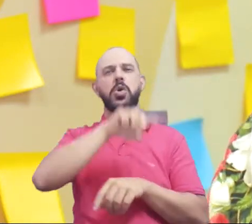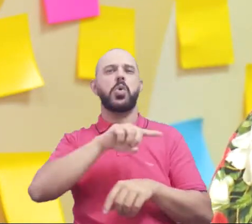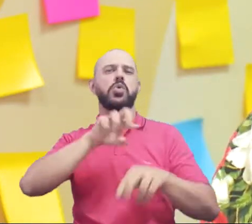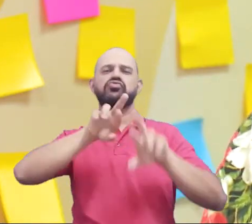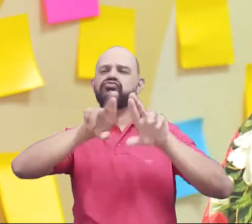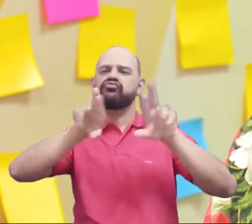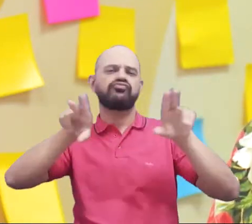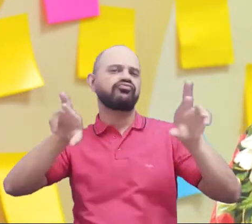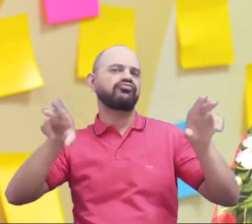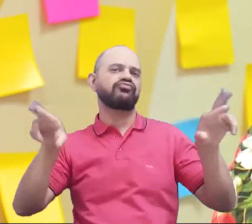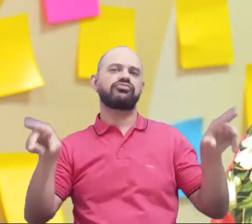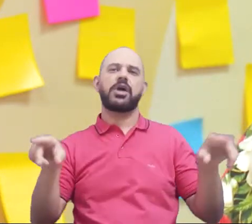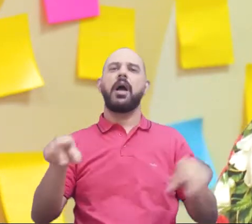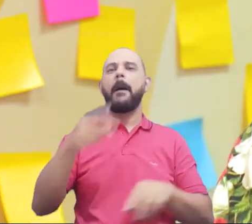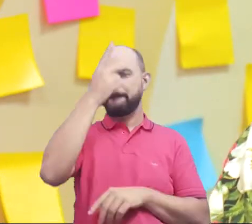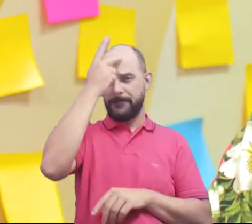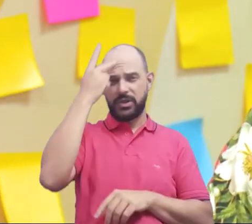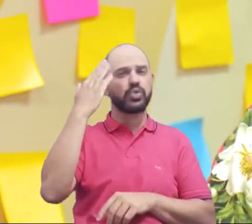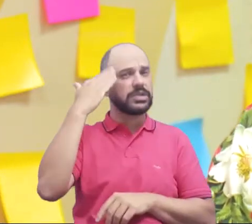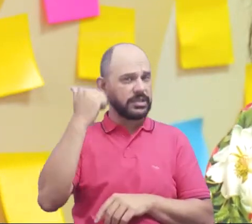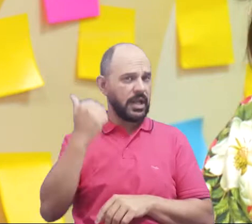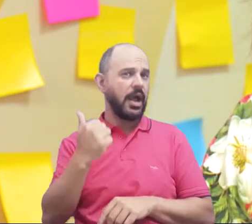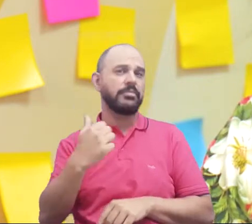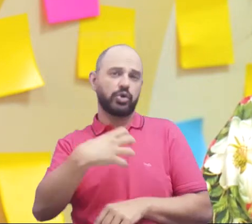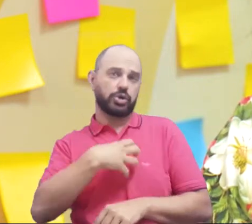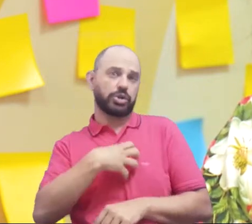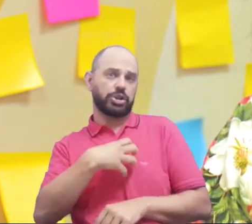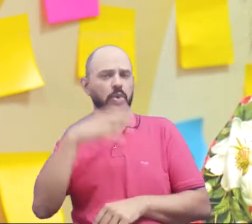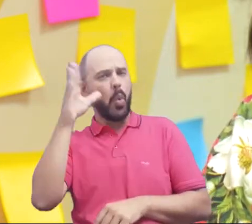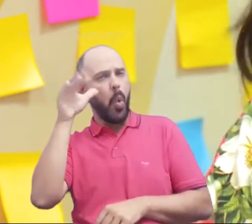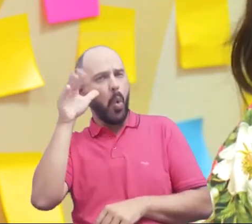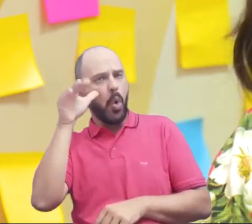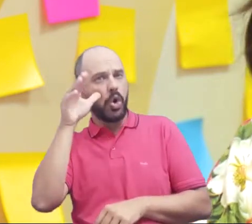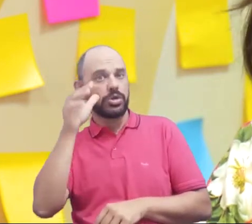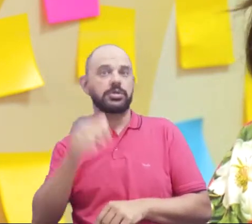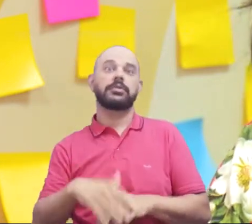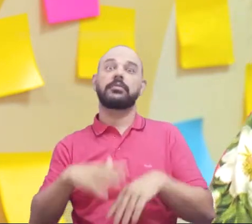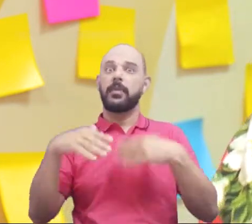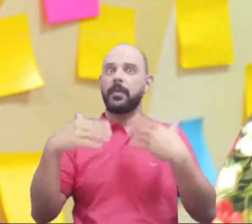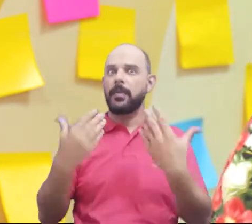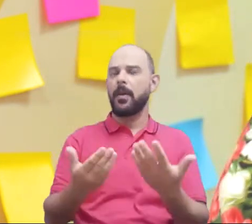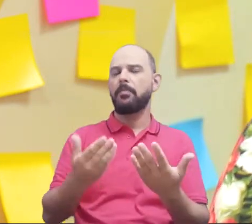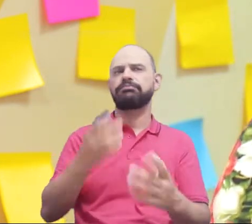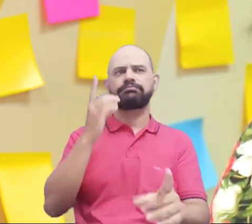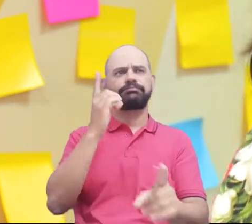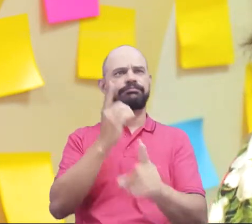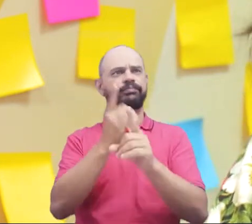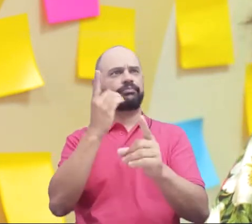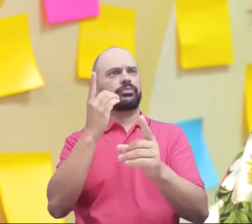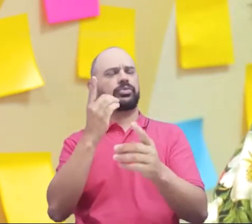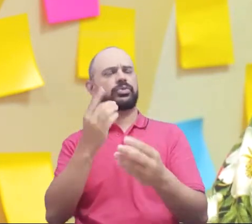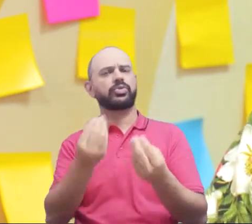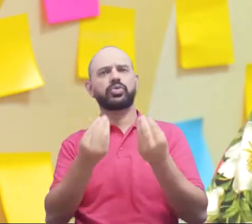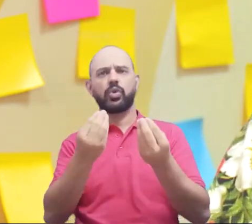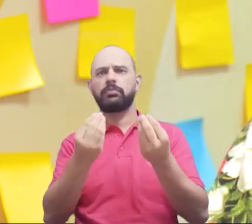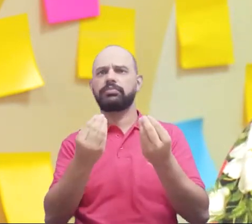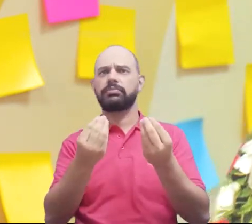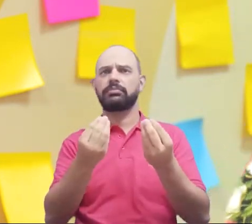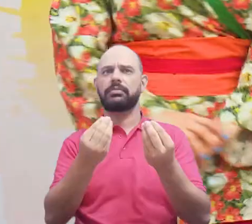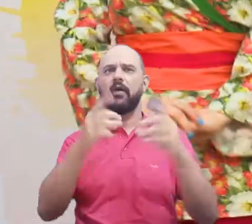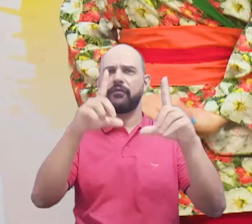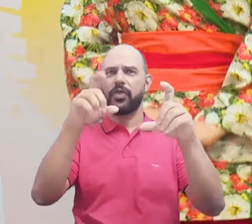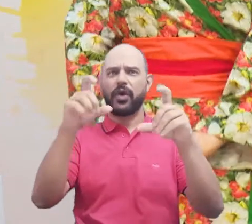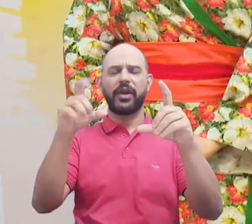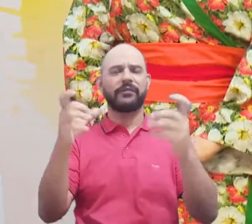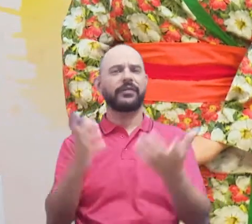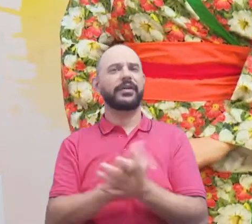outras formas geométricas são facilmente reconhecidas, geram estímulo, curiosidade e, inclusive, identificação numa